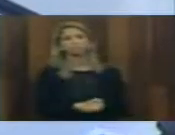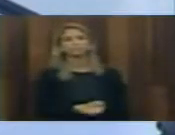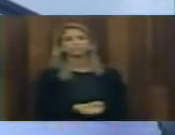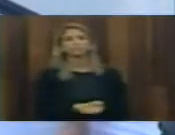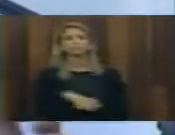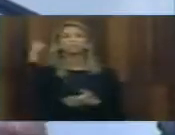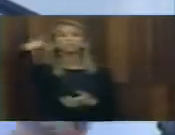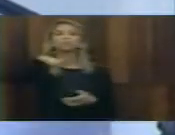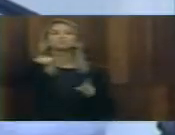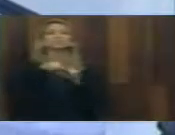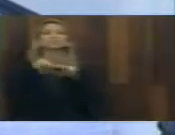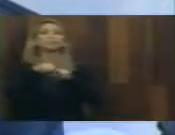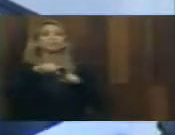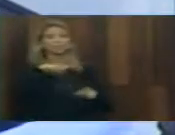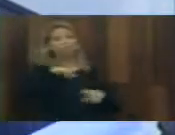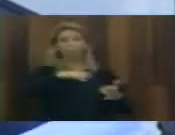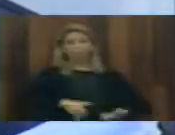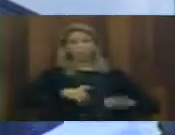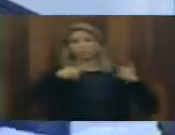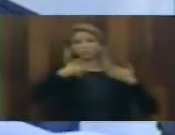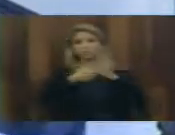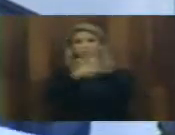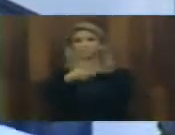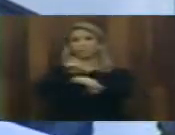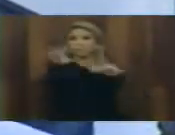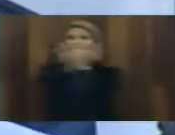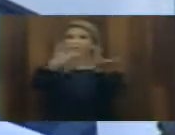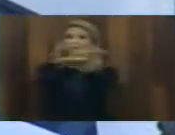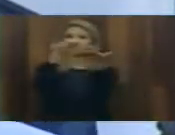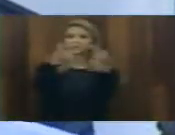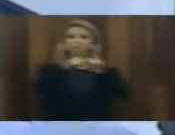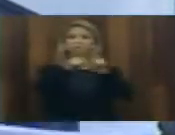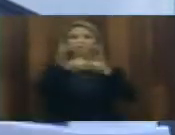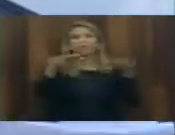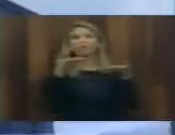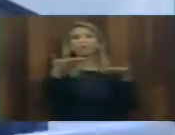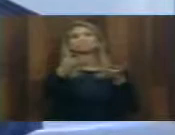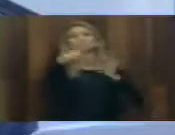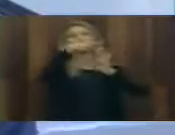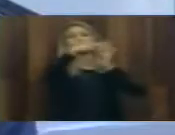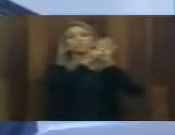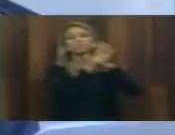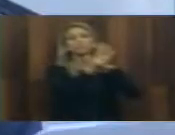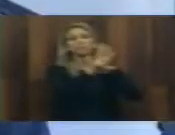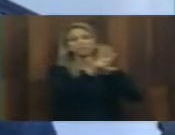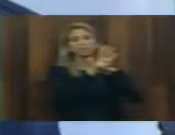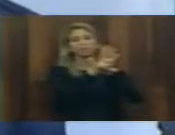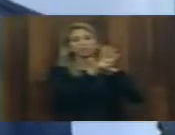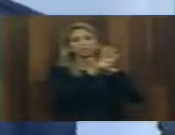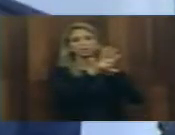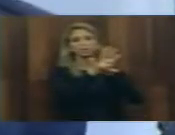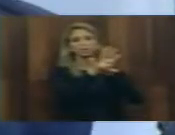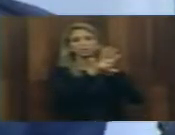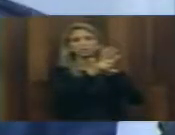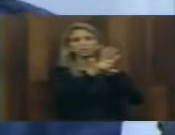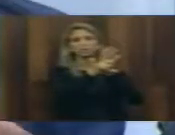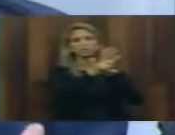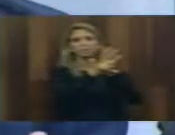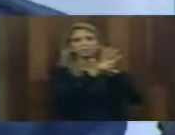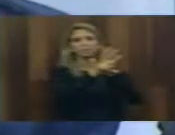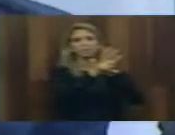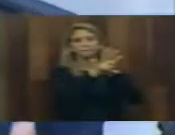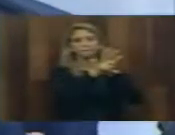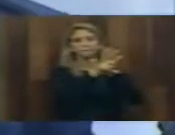presidente, eu tenho o prazer de apresentar também hoje um projeto de lei que determina ou